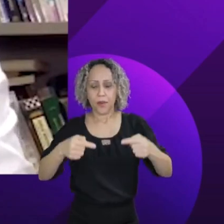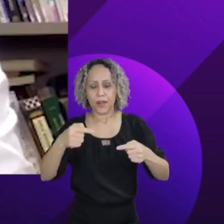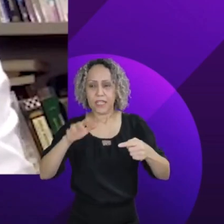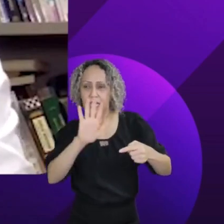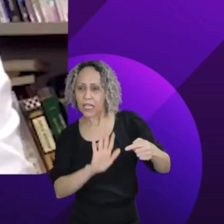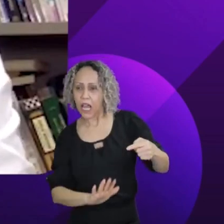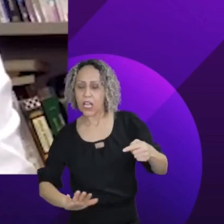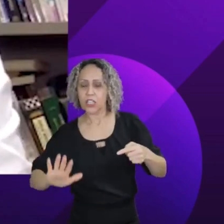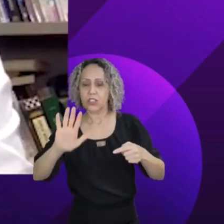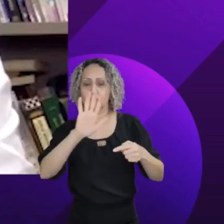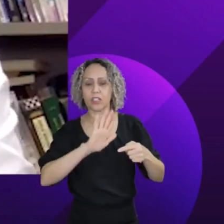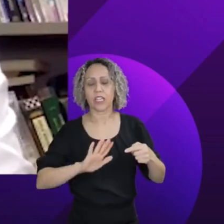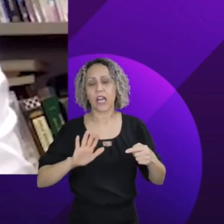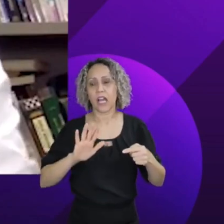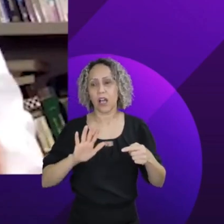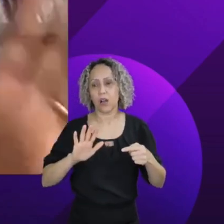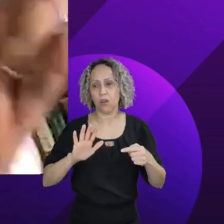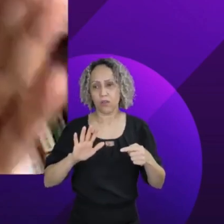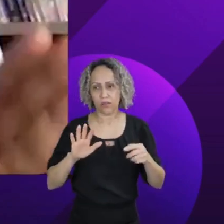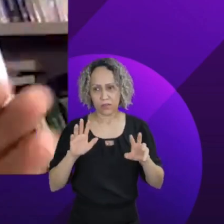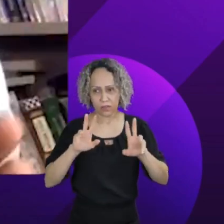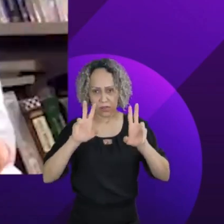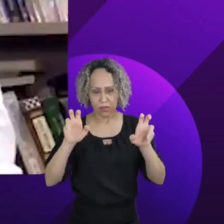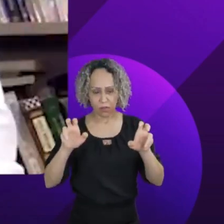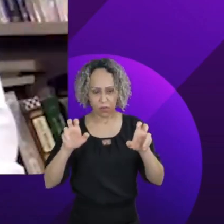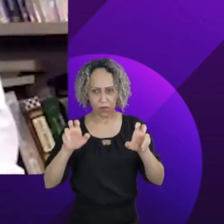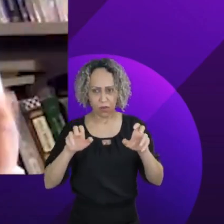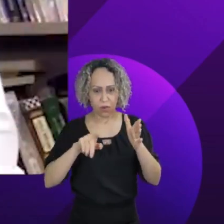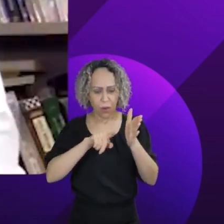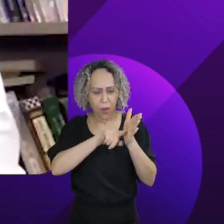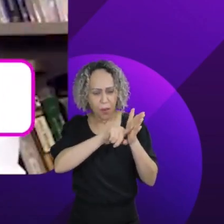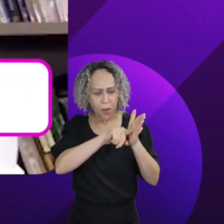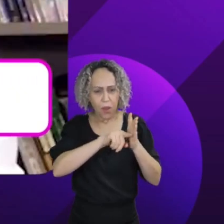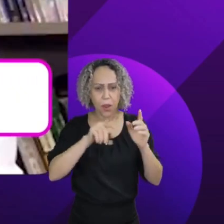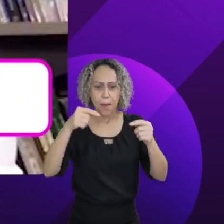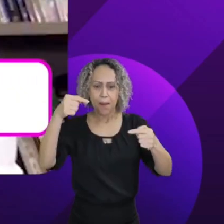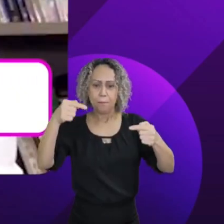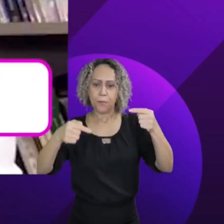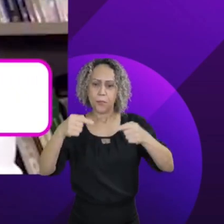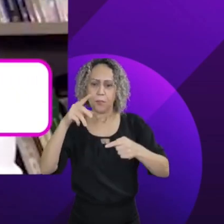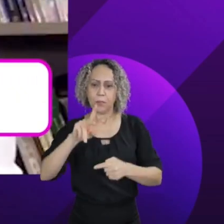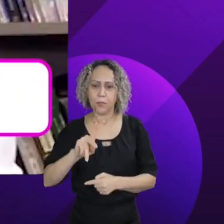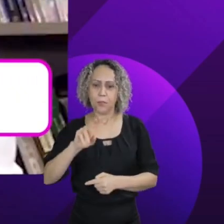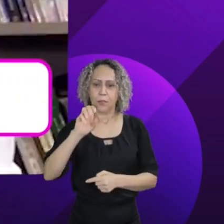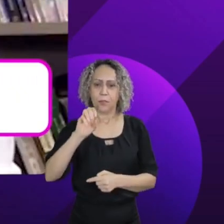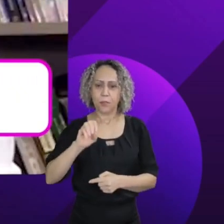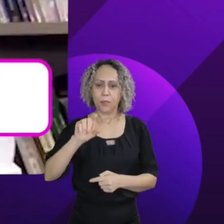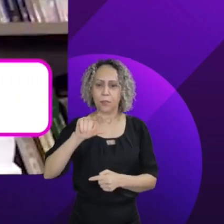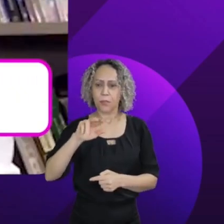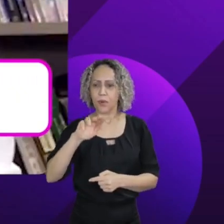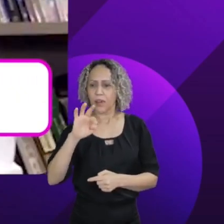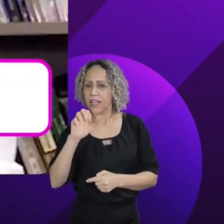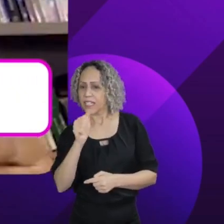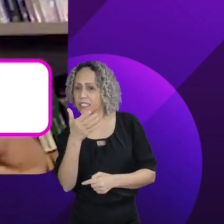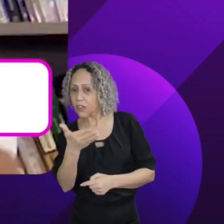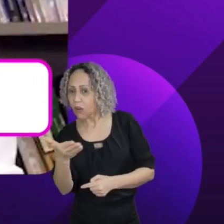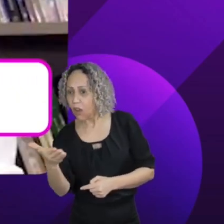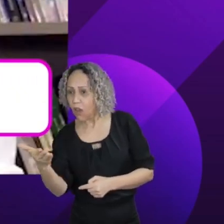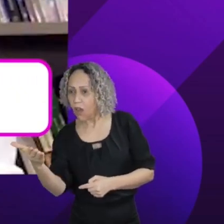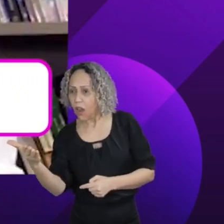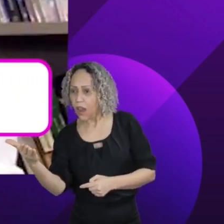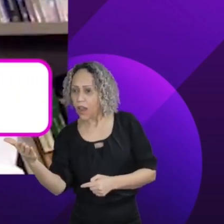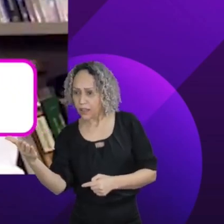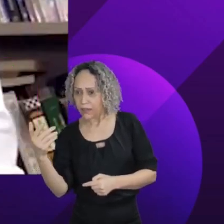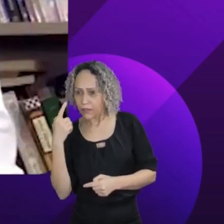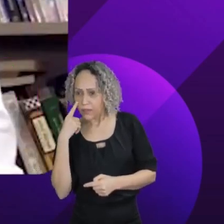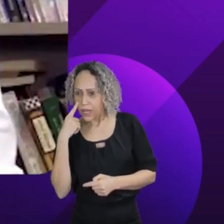da População Negra. É assim mesmo que se pesquisa. Política Nacional de Saúde da População Negra. Vocês vão